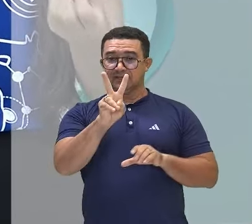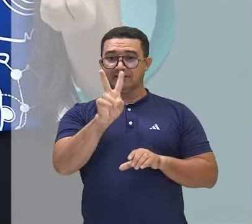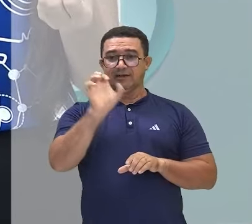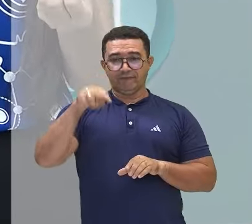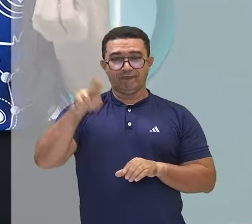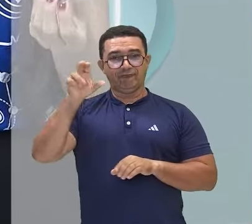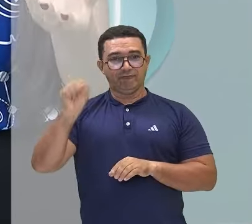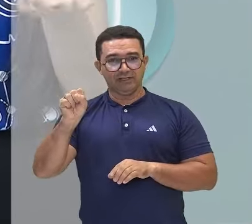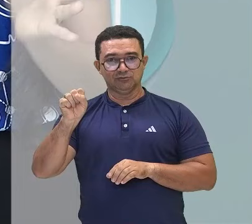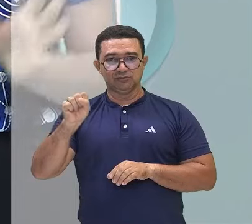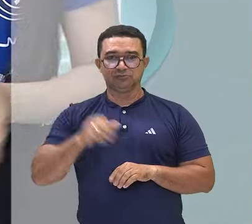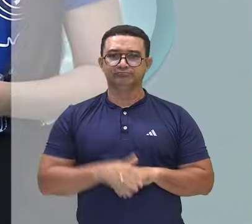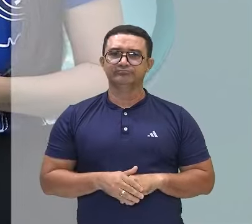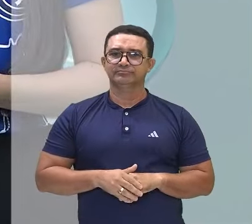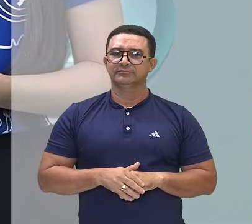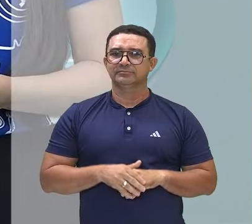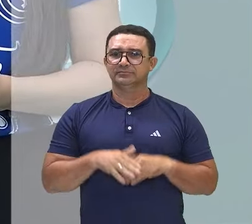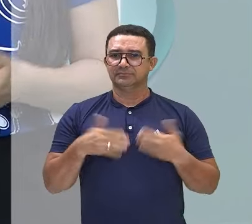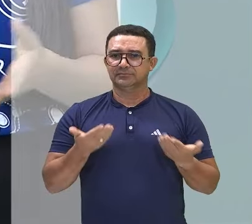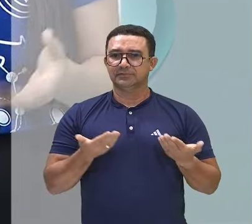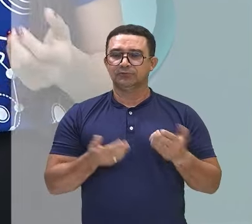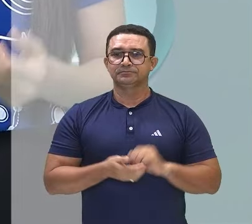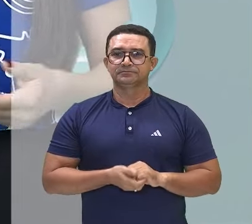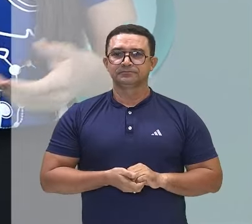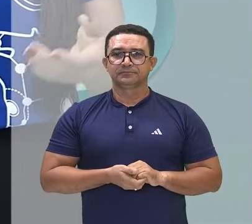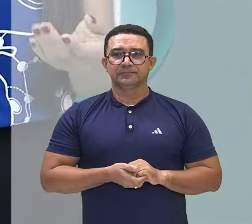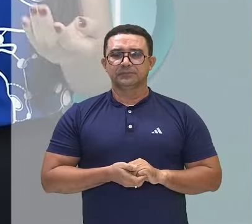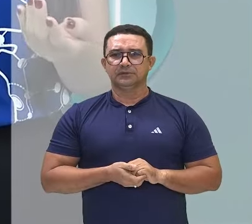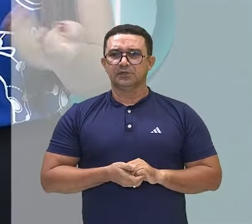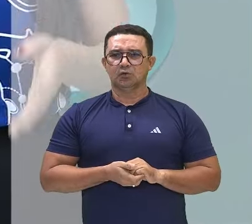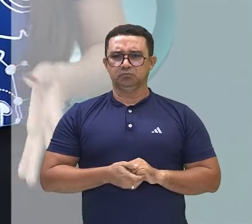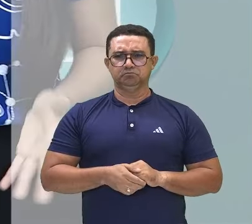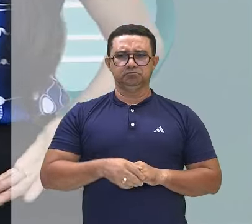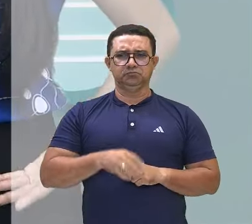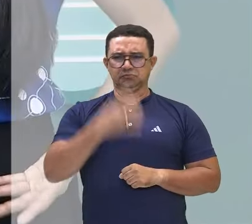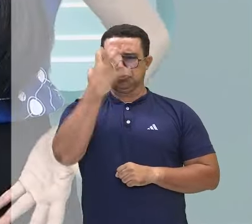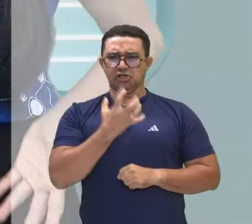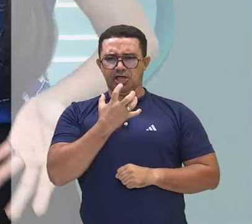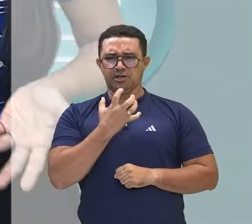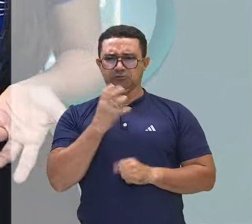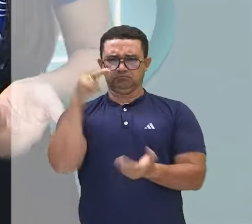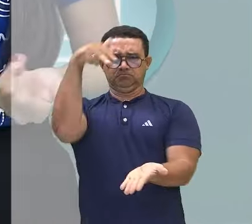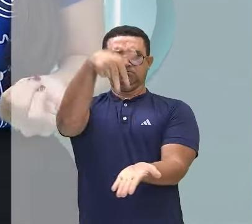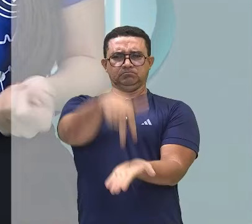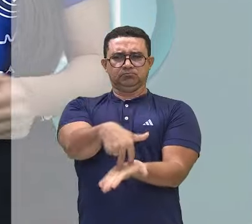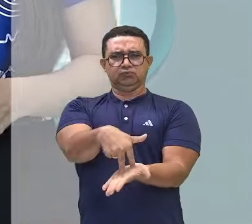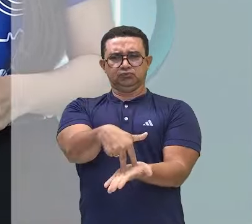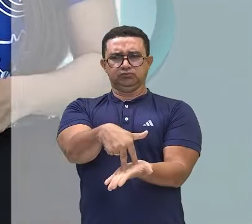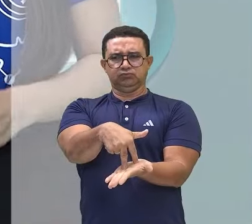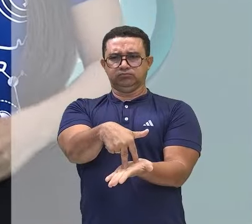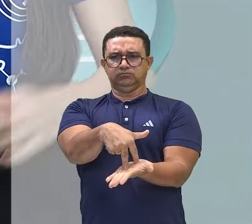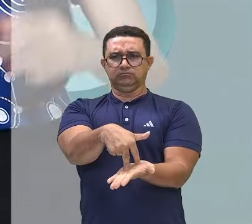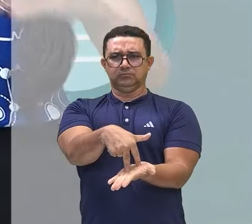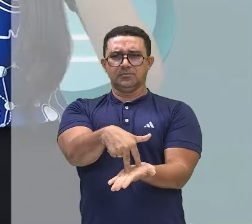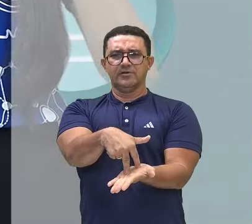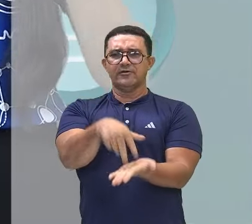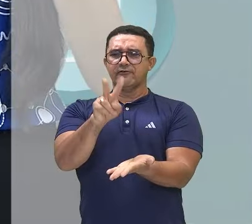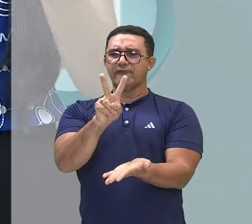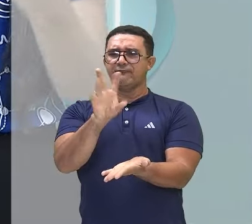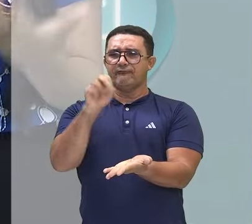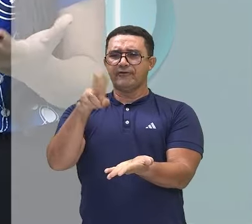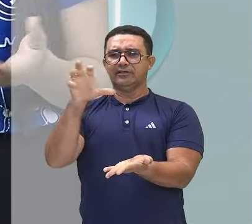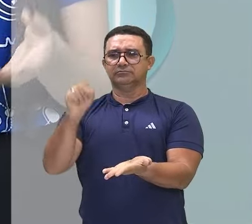Vênus, túmido o colo, em severa postura. Tanto que, se vocês perceberem, ela realmente está em uma severa postura. Com